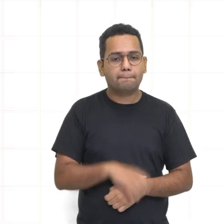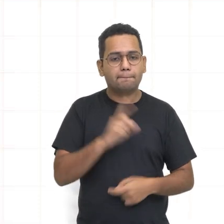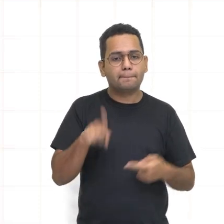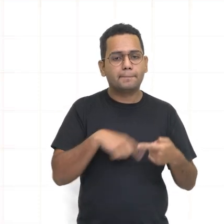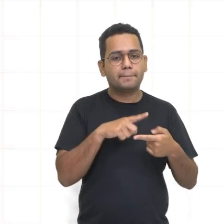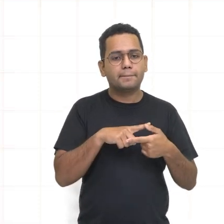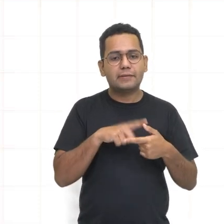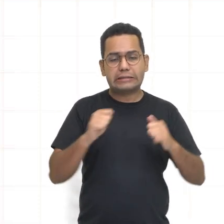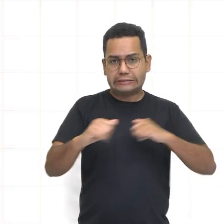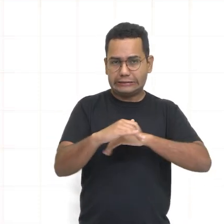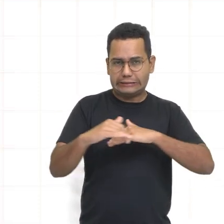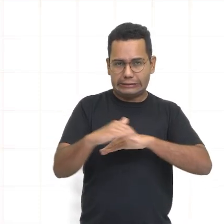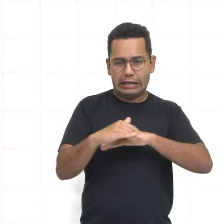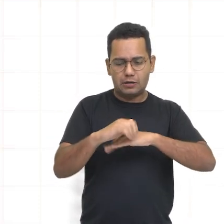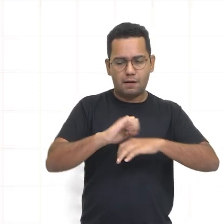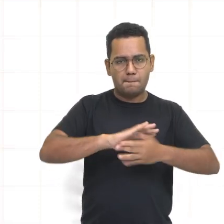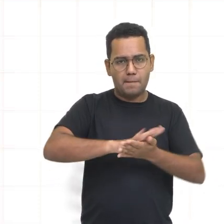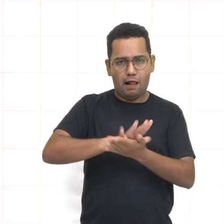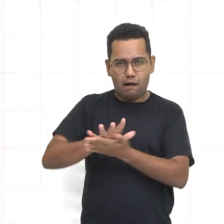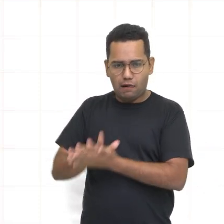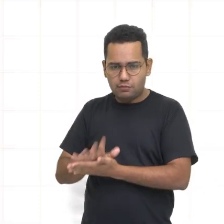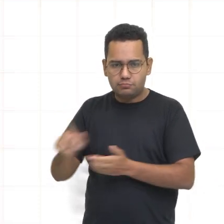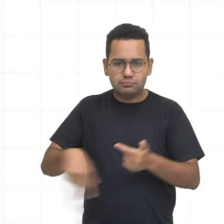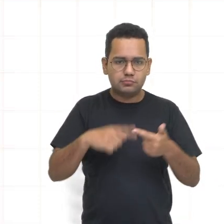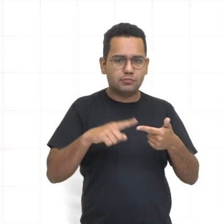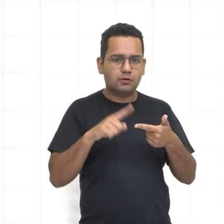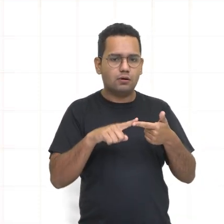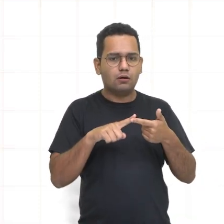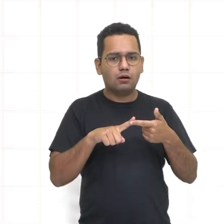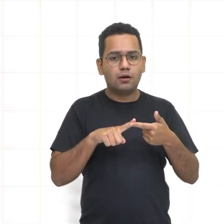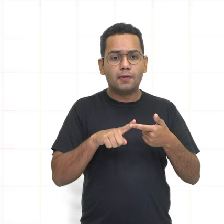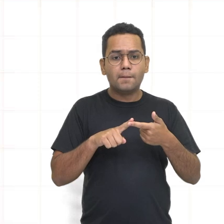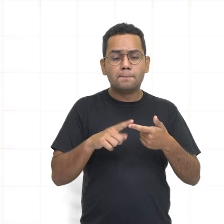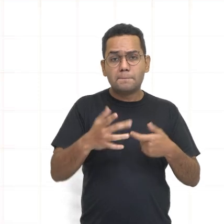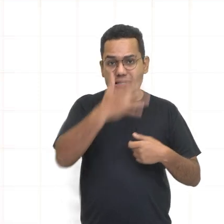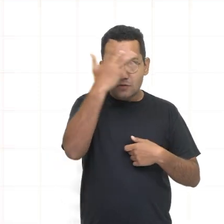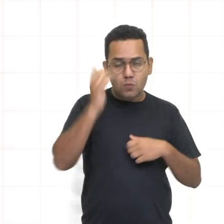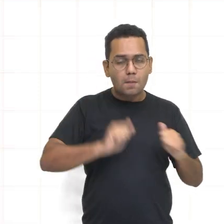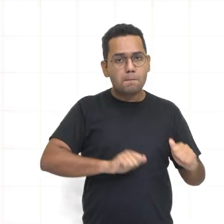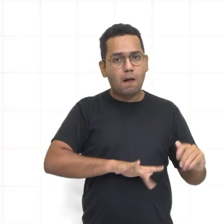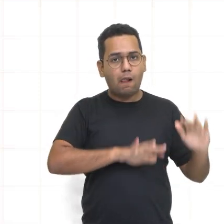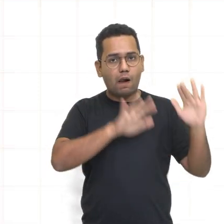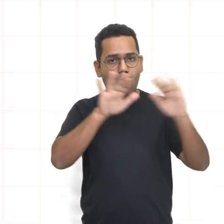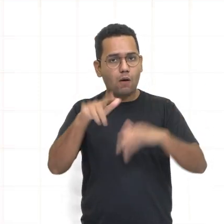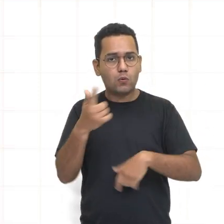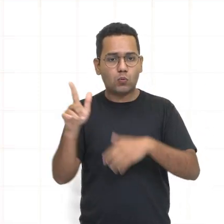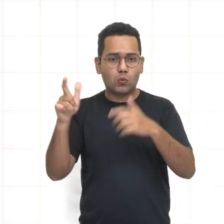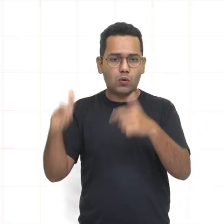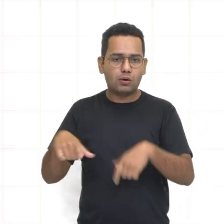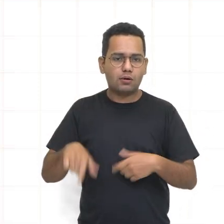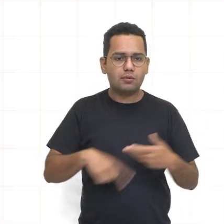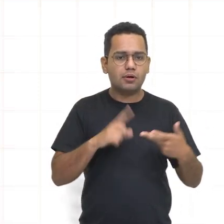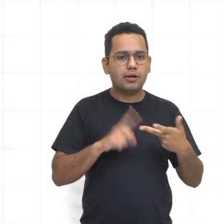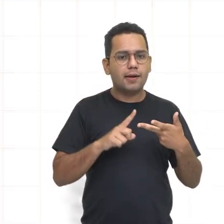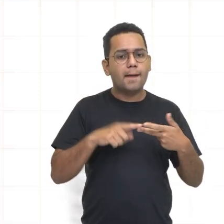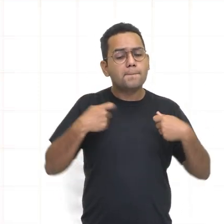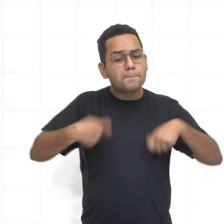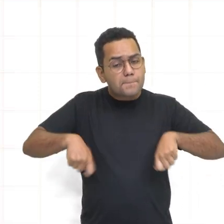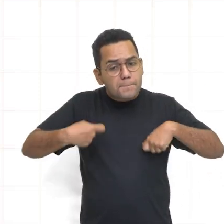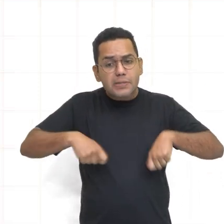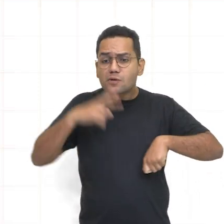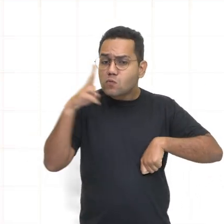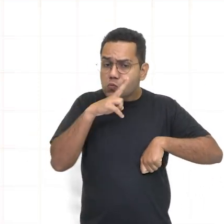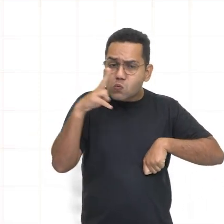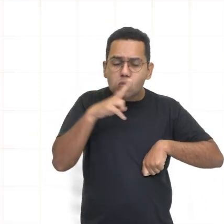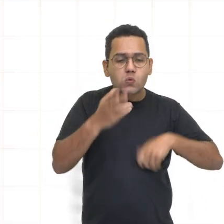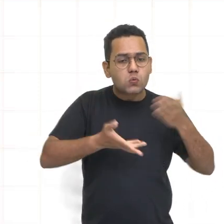inteiras, deslocamento de milhões de sírios, necessidades urgentes de assistência humanitária,